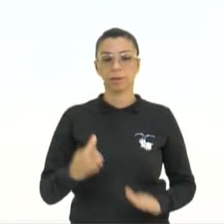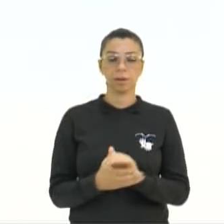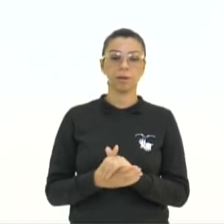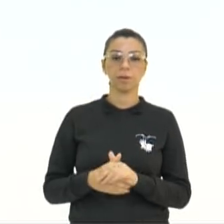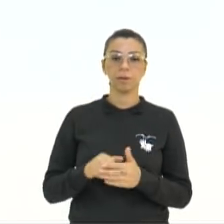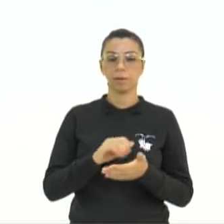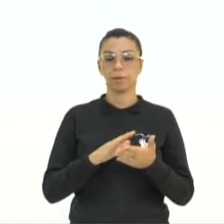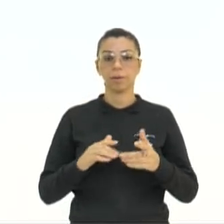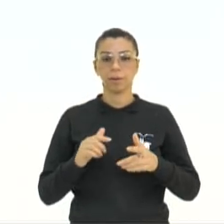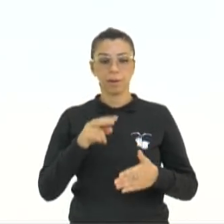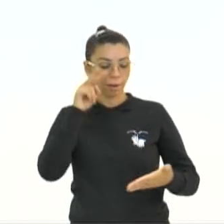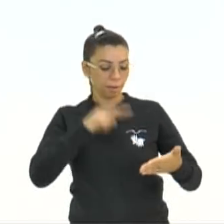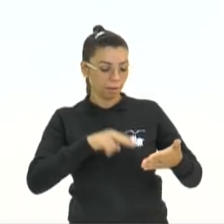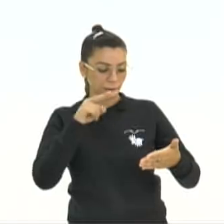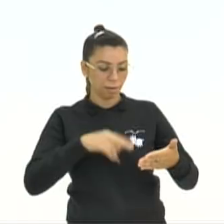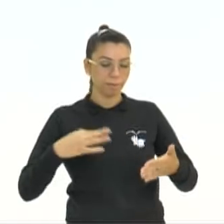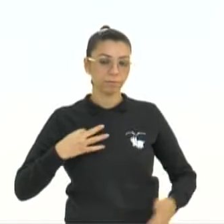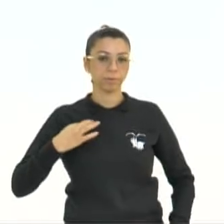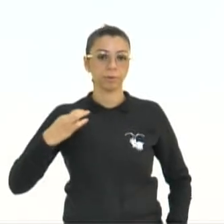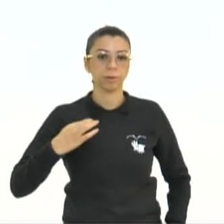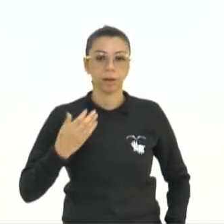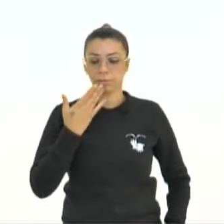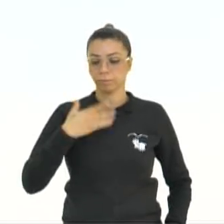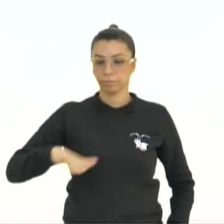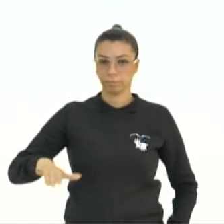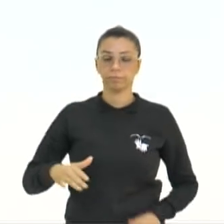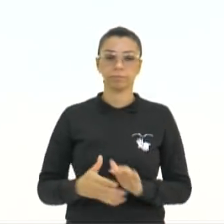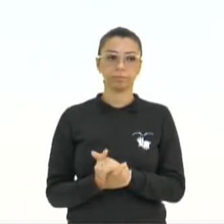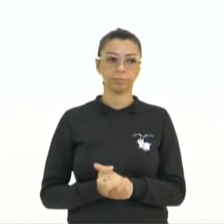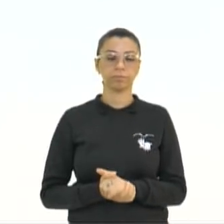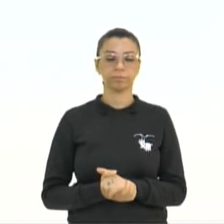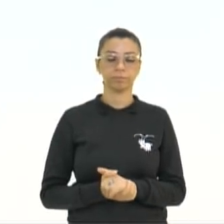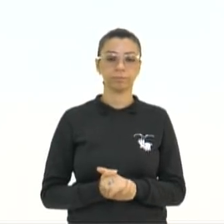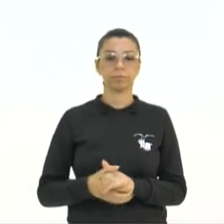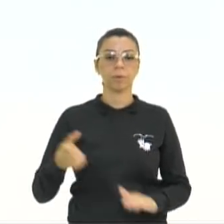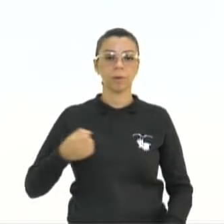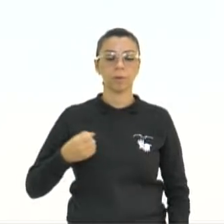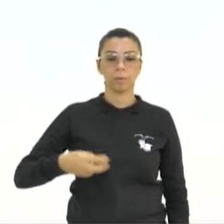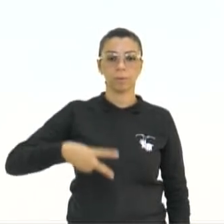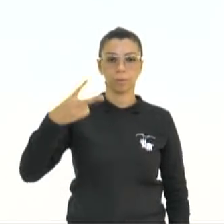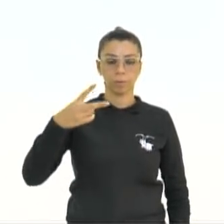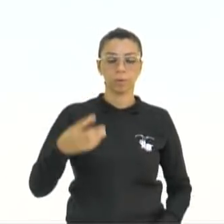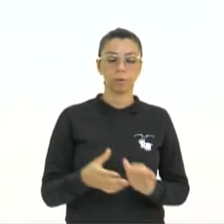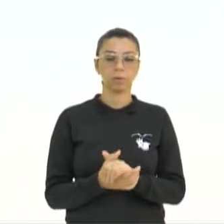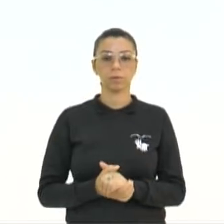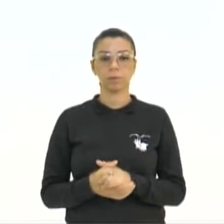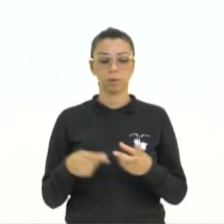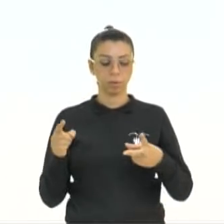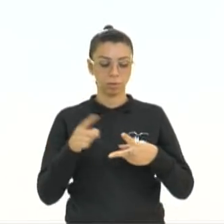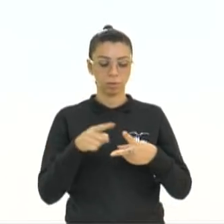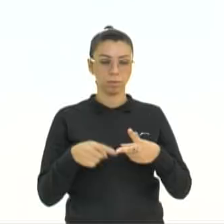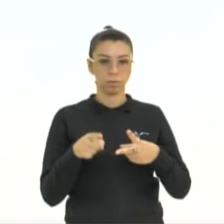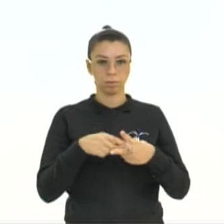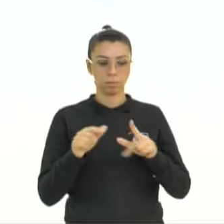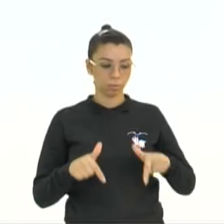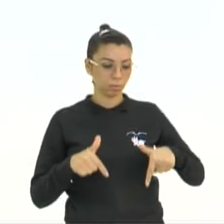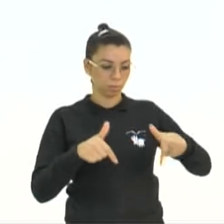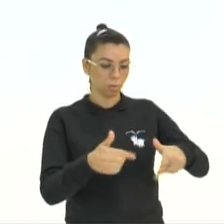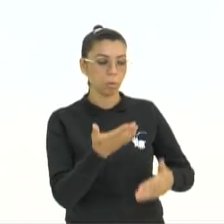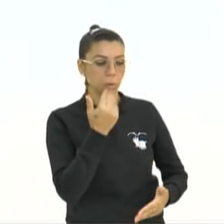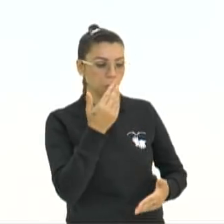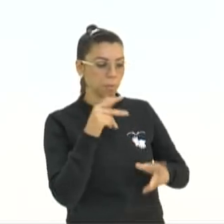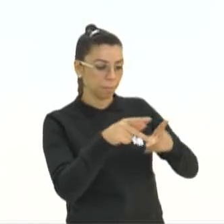voluntária, né? Ler para crianças pequenas. E a número 2, a linking word? Então, eu tenho duas ações. Eating pizza, comer